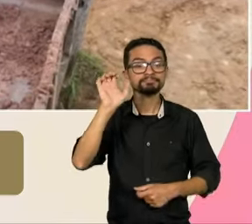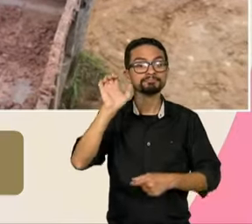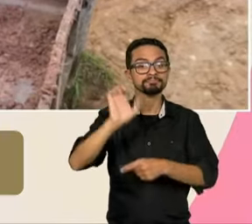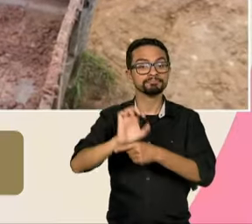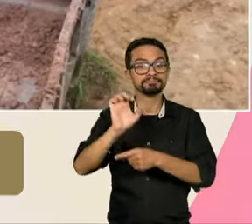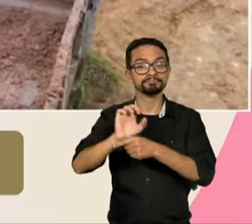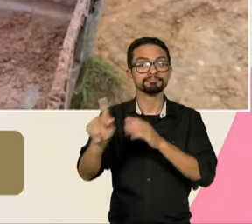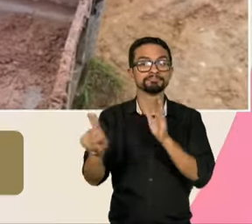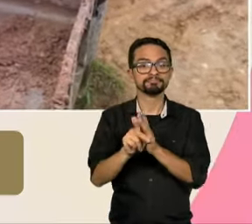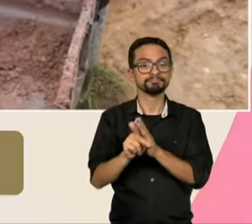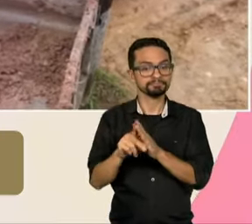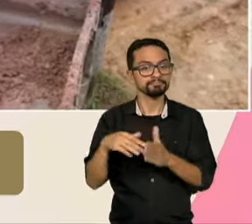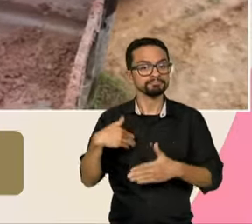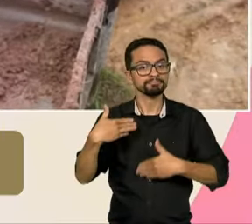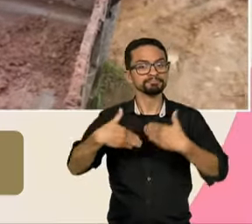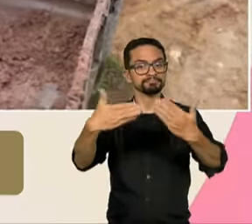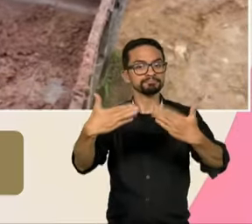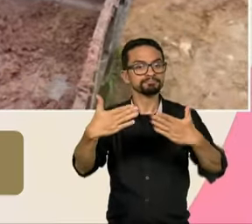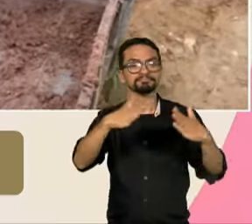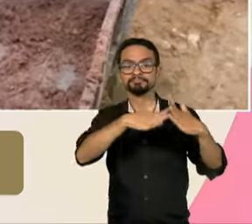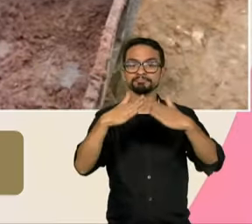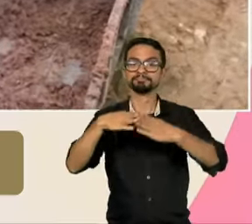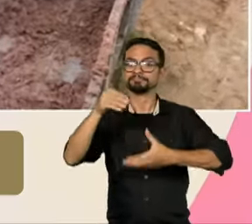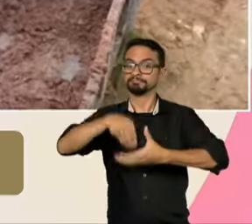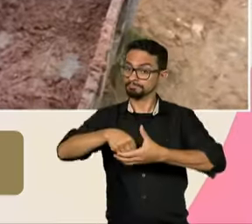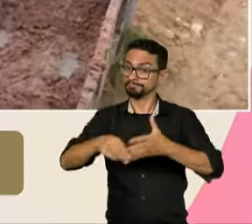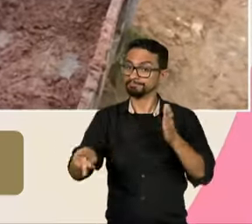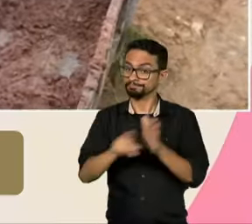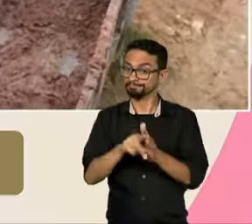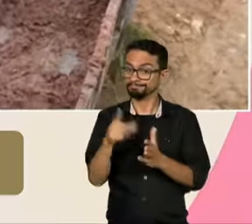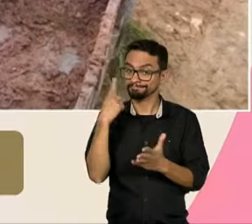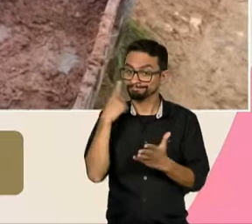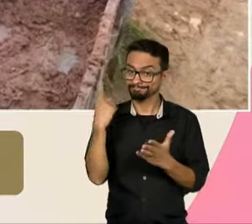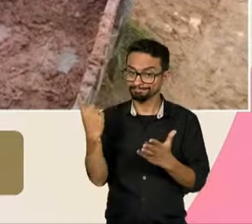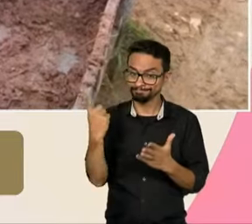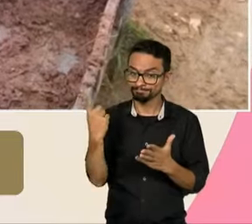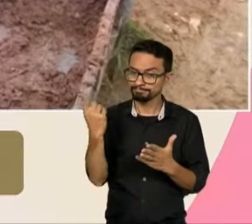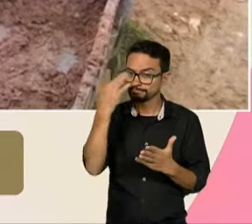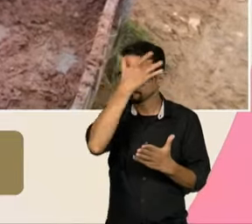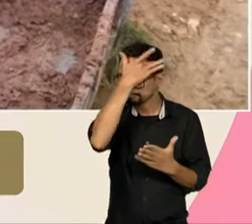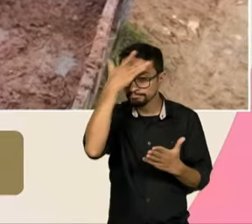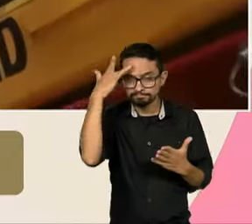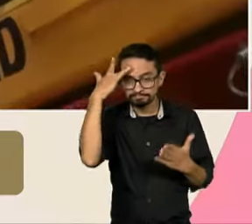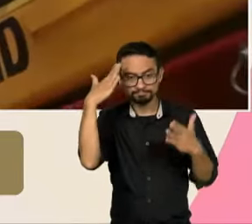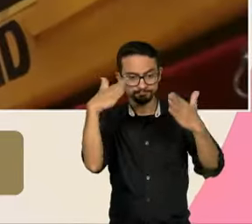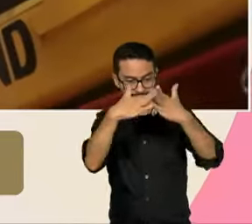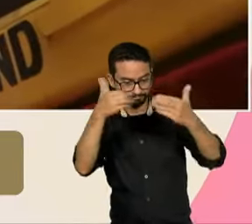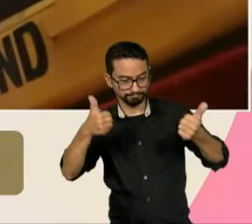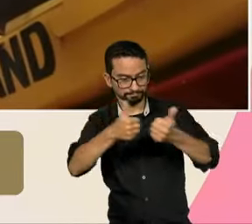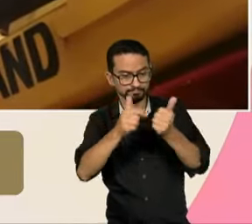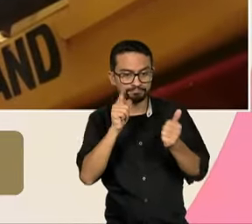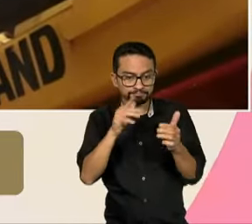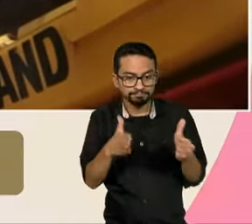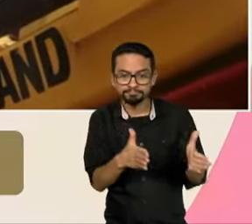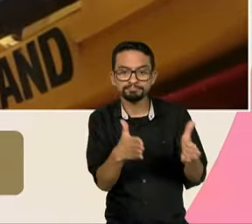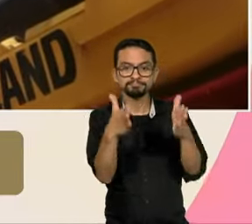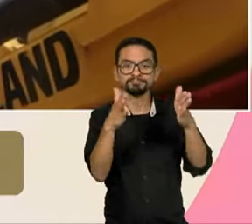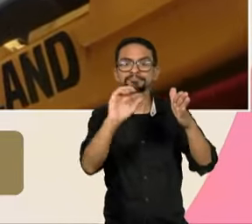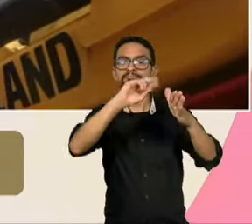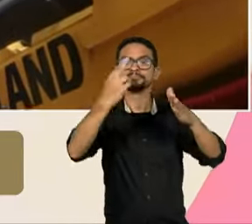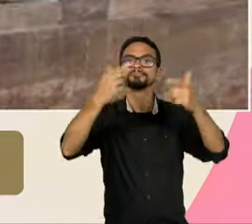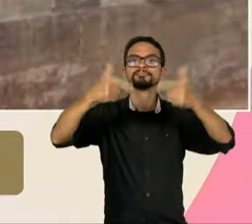vários governos, de habitação. Para tirar as pessoas de proximidade com o rio, de